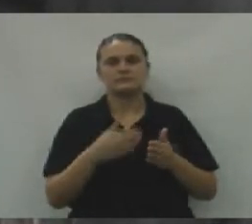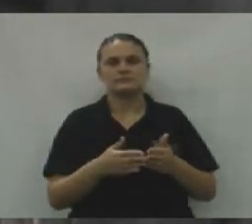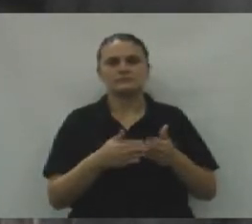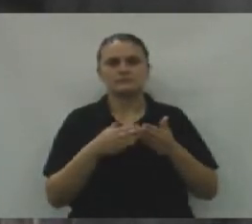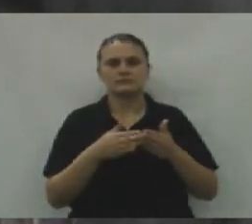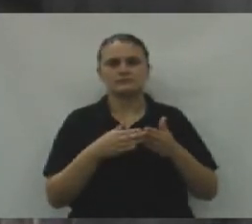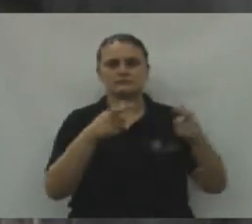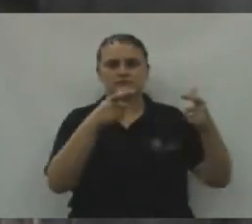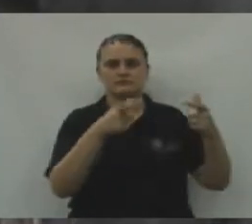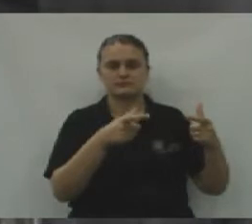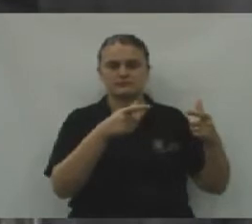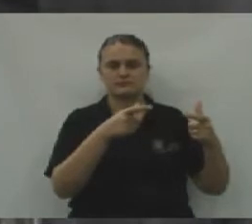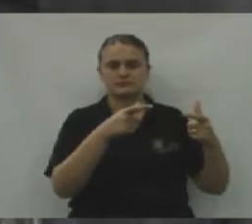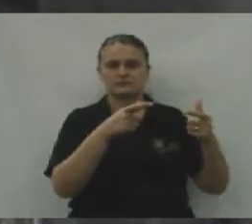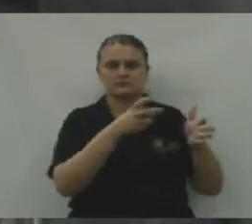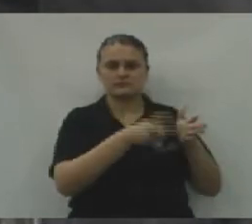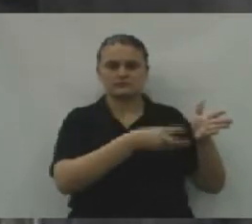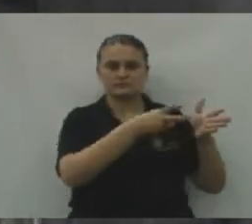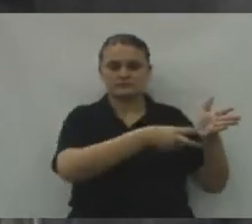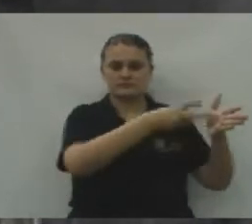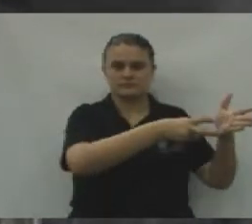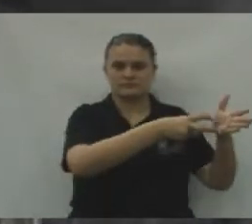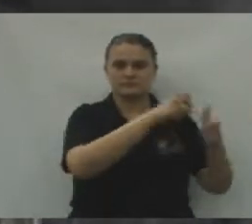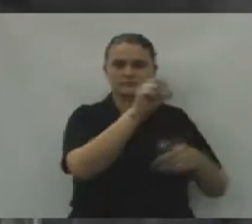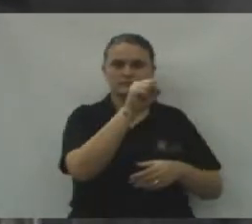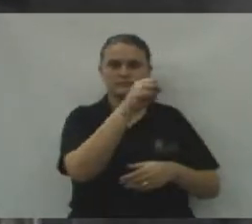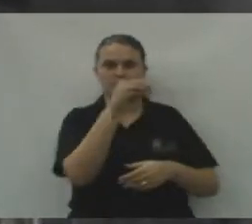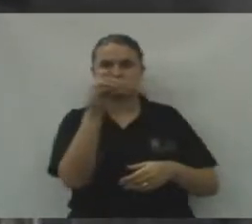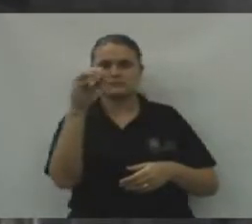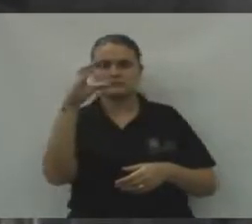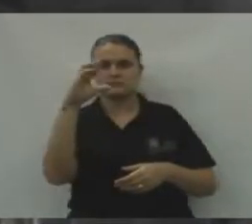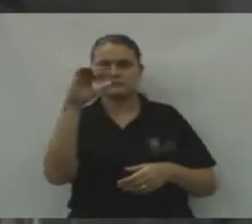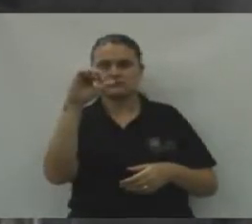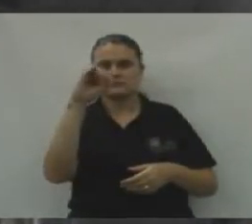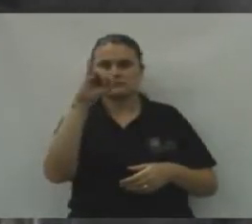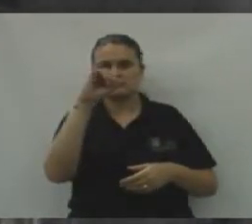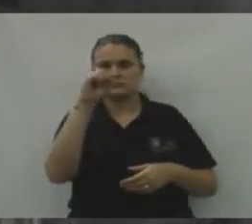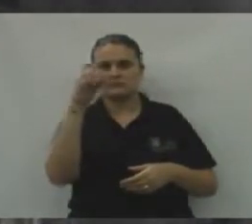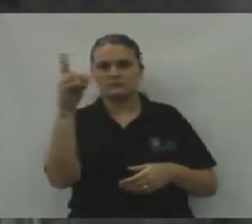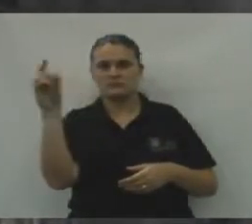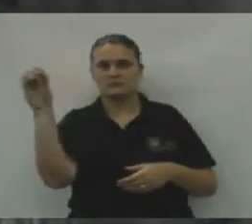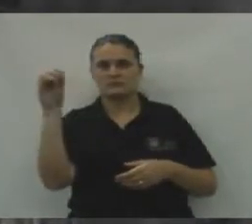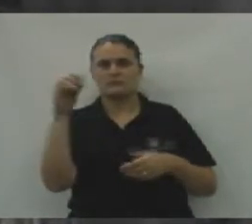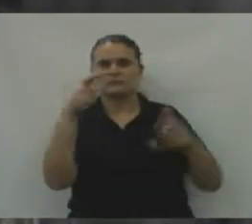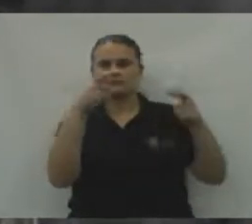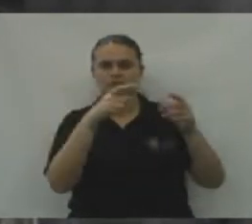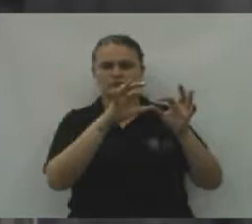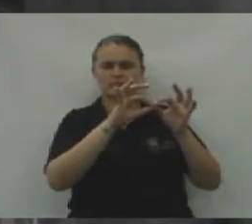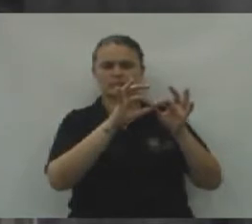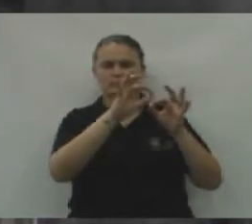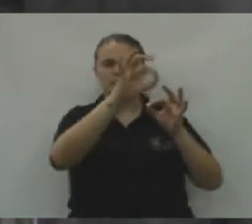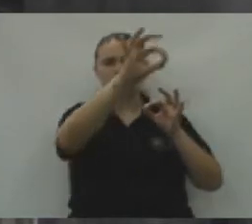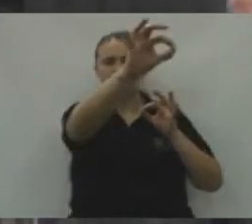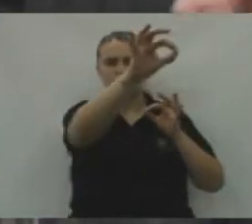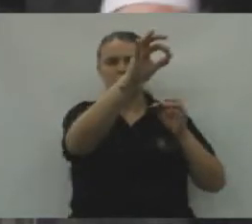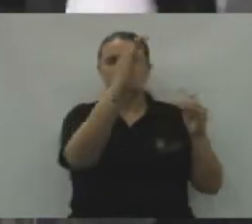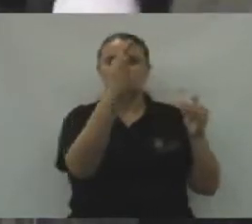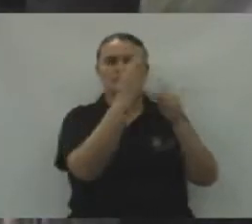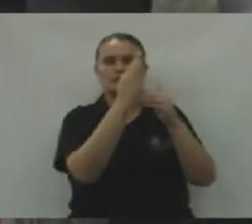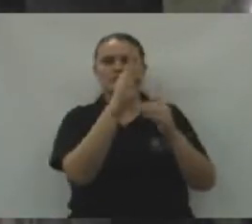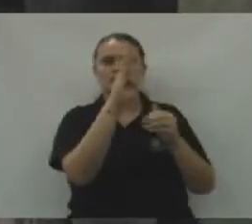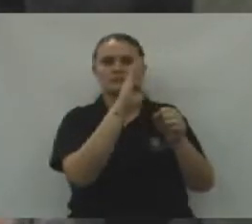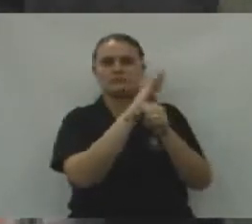o espaço da antiga rede ferroviária do Distrito São Cristóvão, da saída da ponte Machado da Costa, até encontrar o bairro do